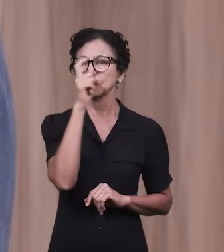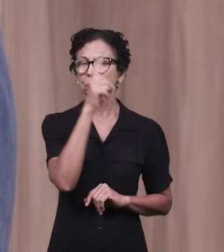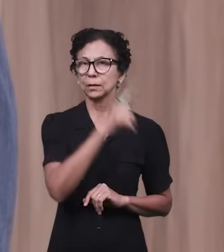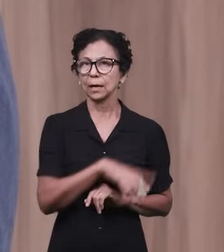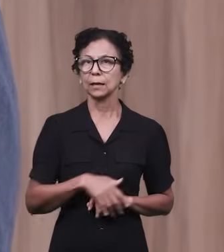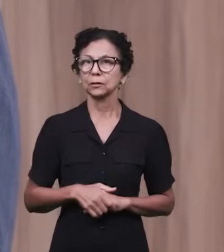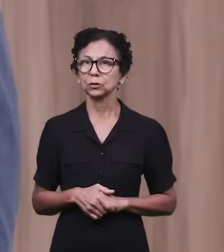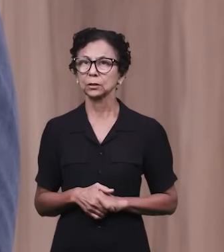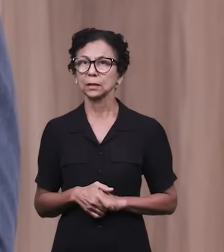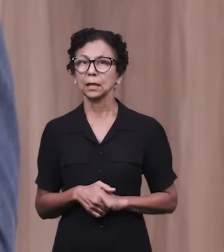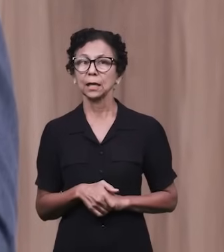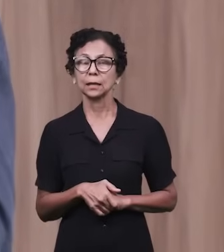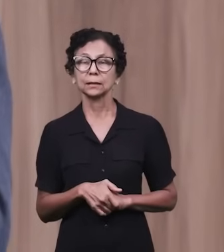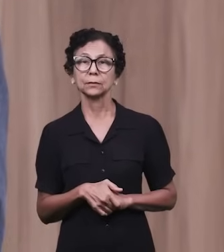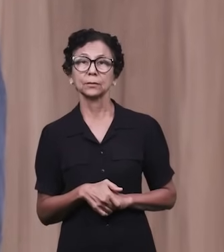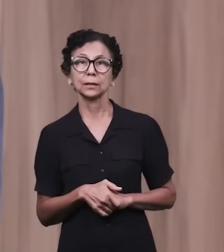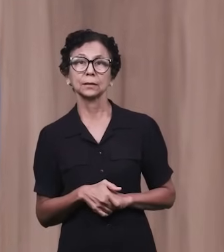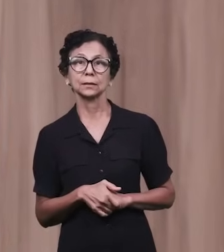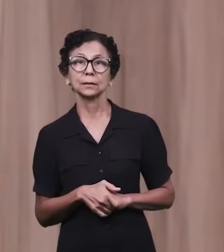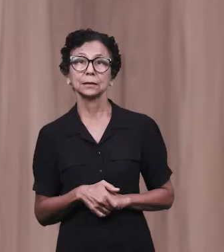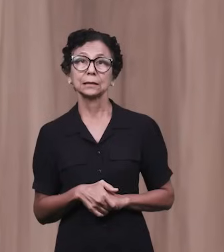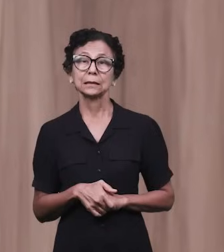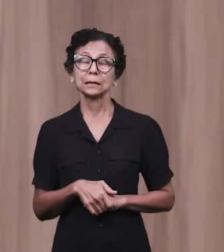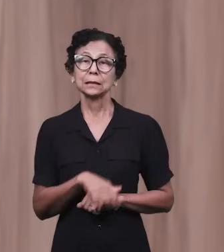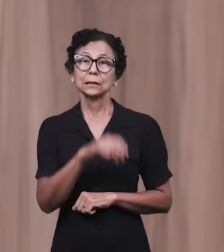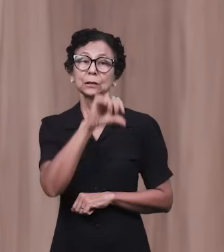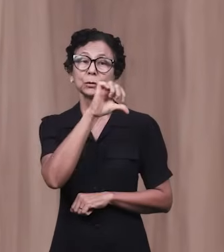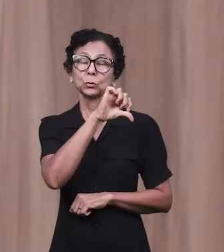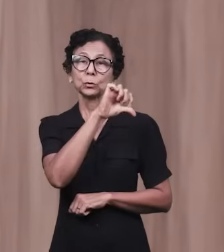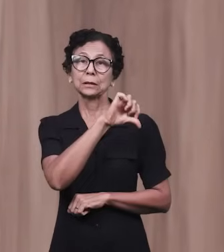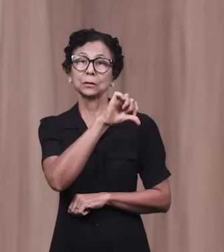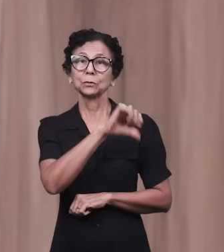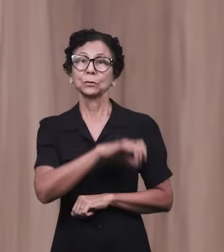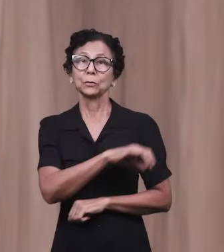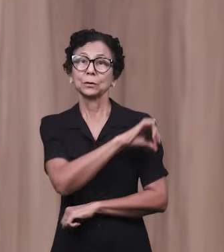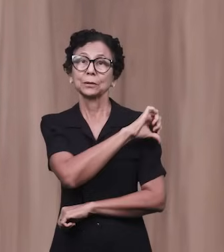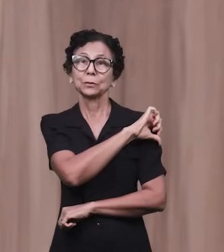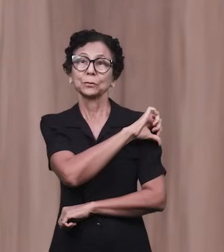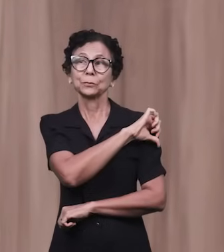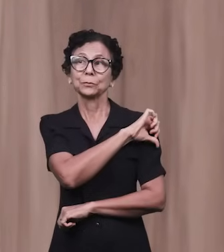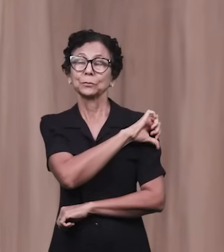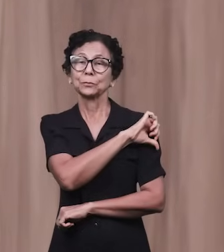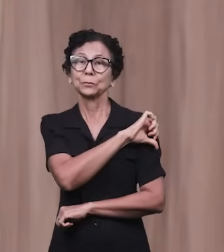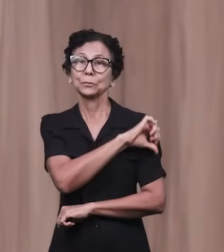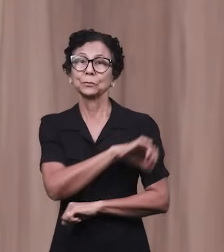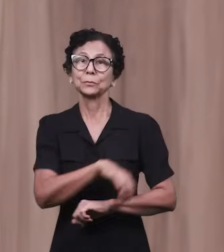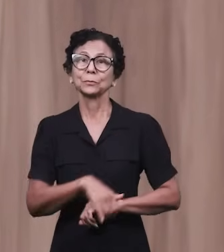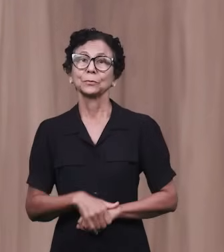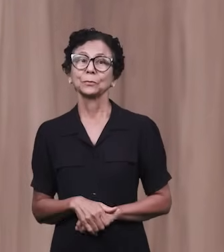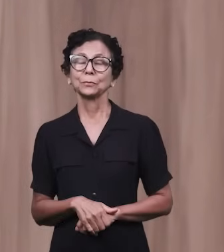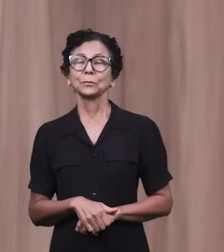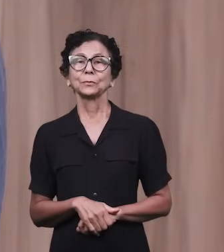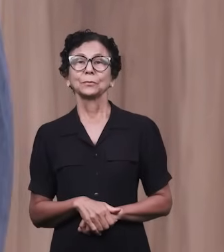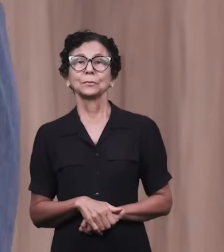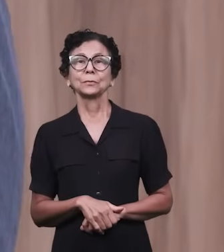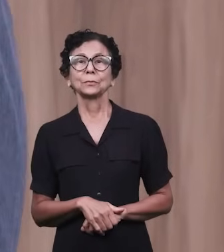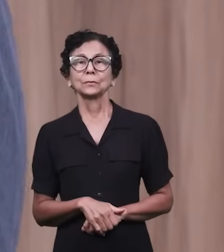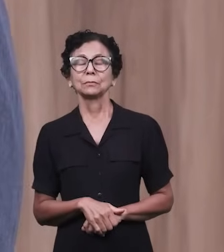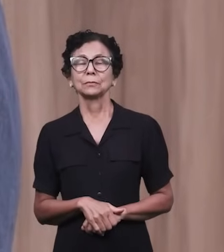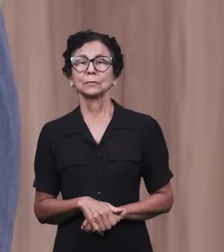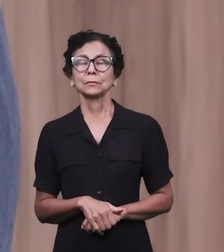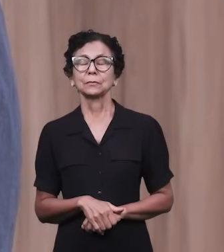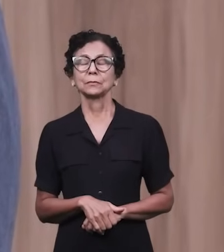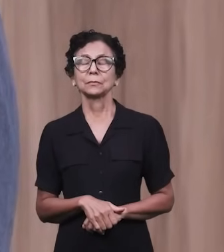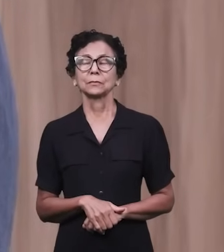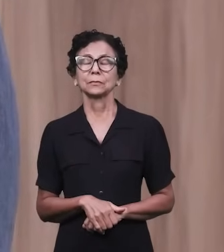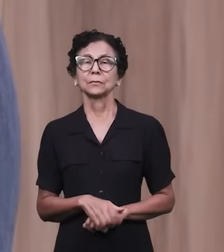ano, nós meio que falamos assim, que está na hora dele fazer as próprias escolhas, mas ele não pode ser largado, deixado no ensino médio.